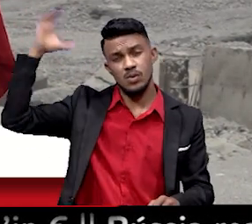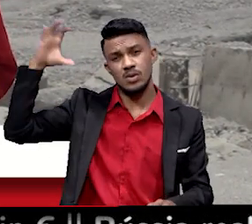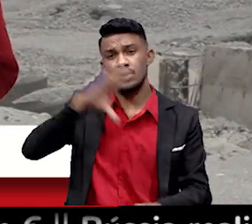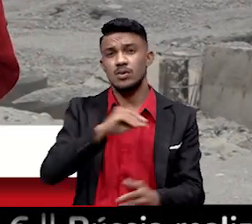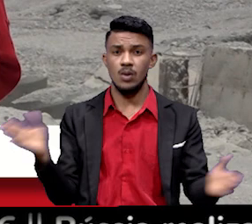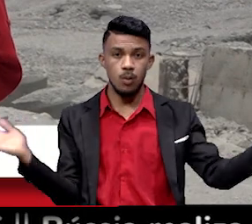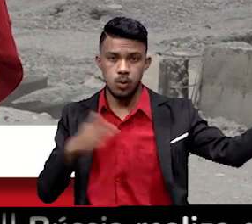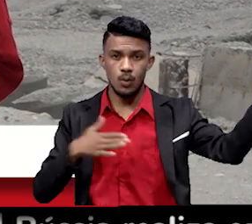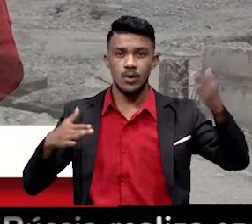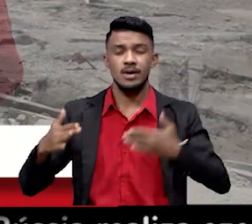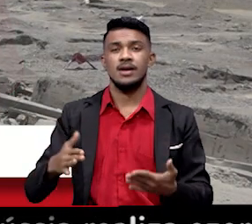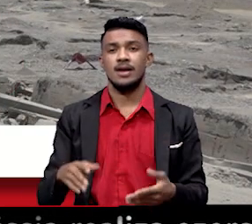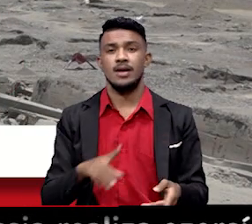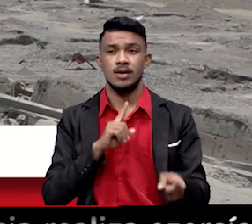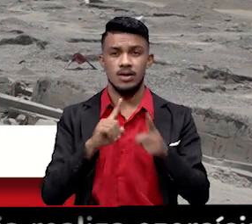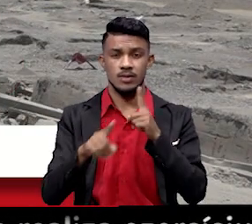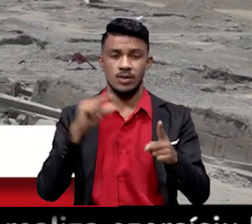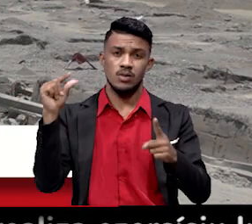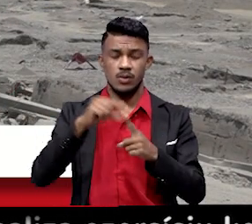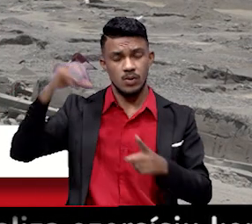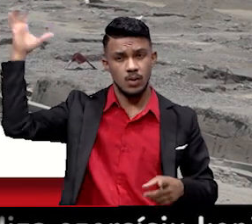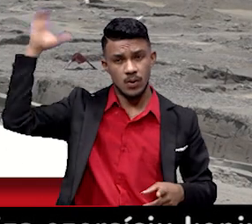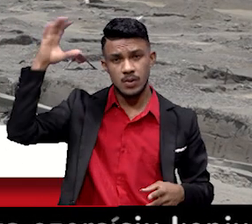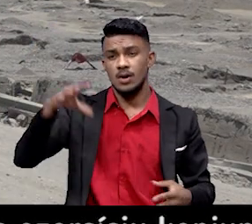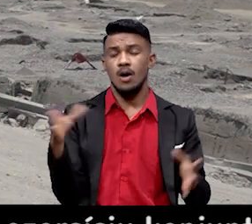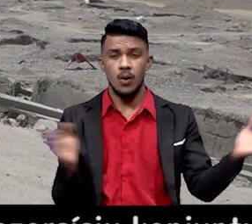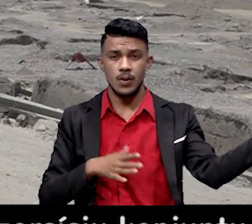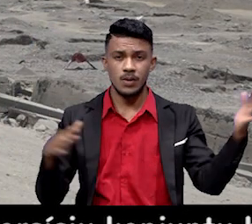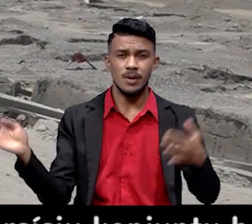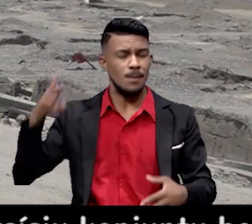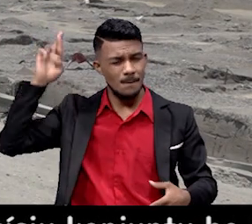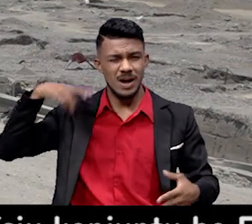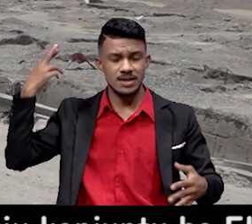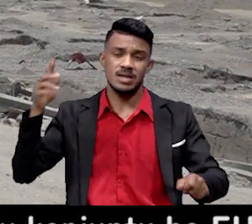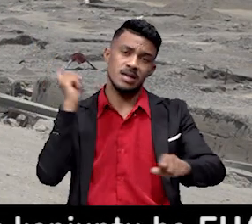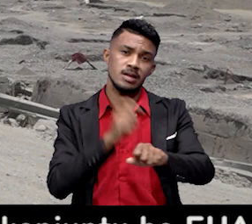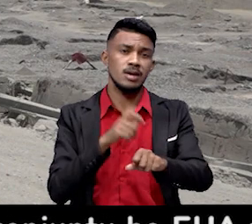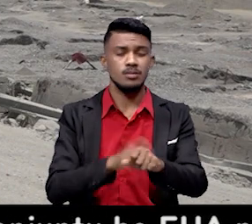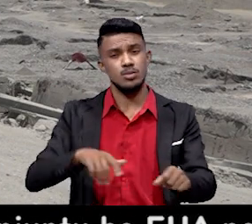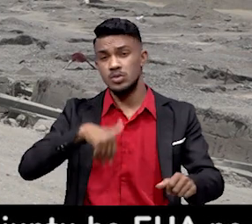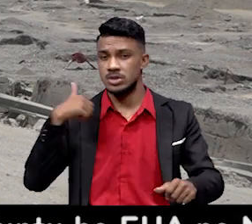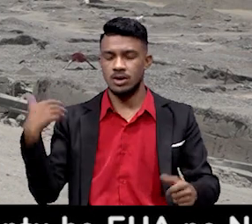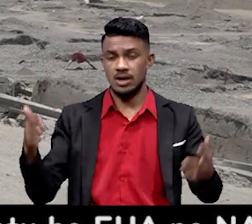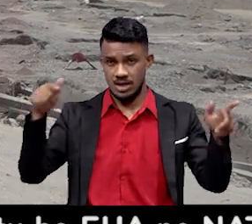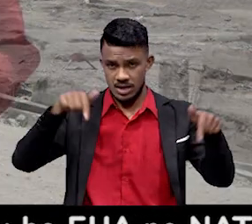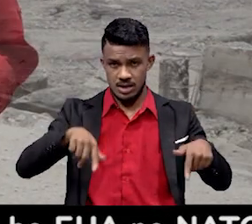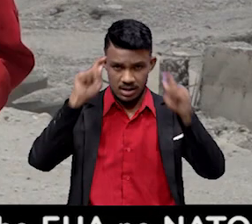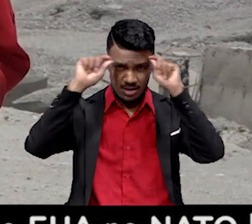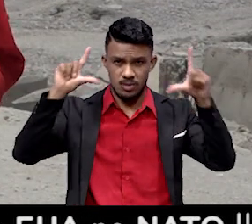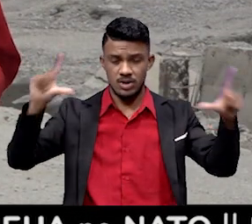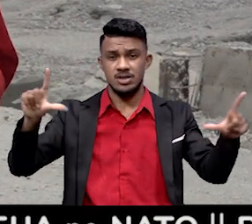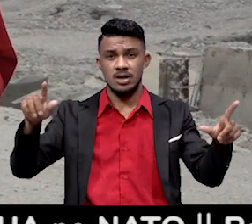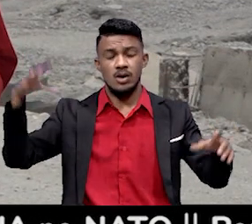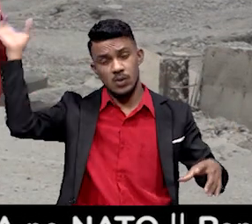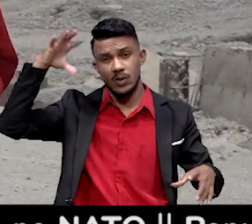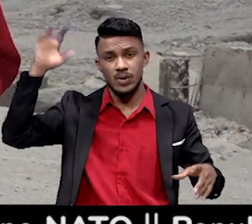língua simples significa katak udang no ânimo bele barak no makas de fale tempo ser selo. E a Timor-Leste, uren se acontece e